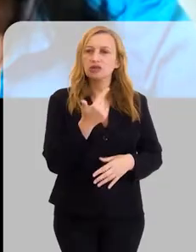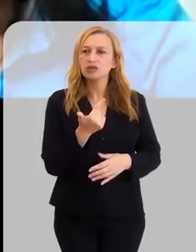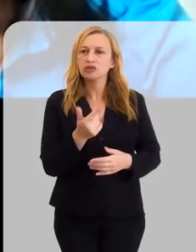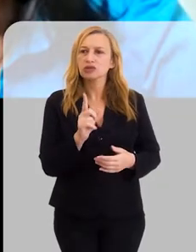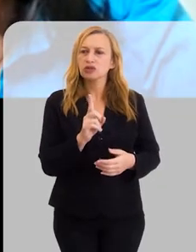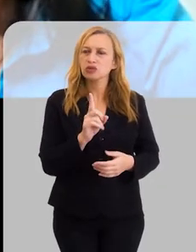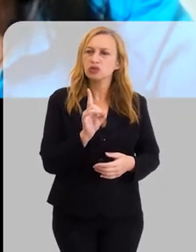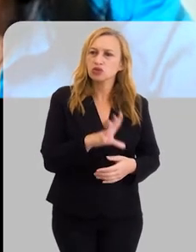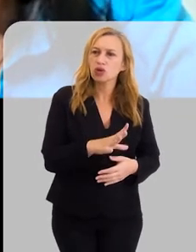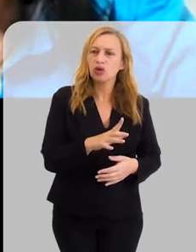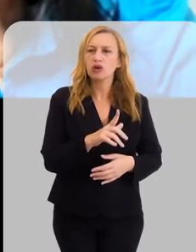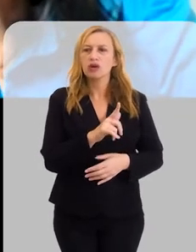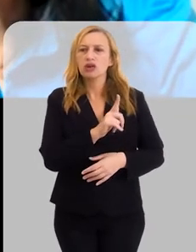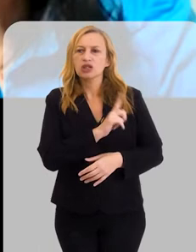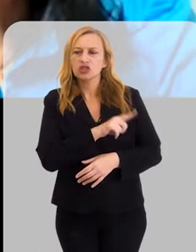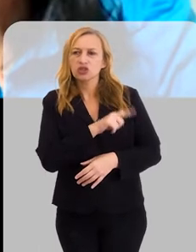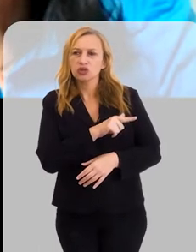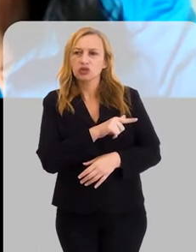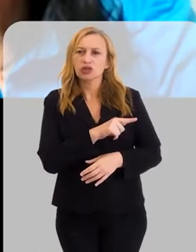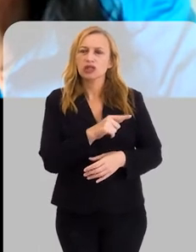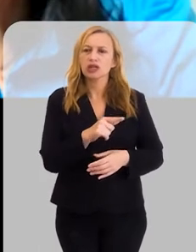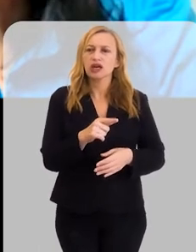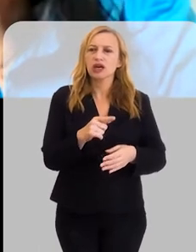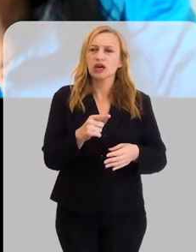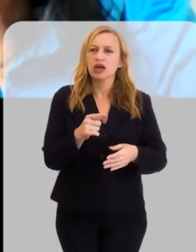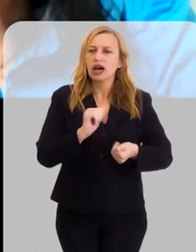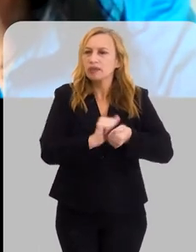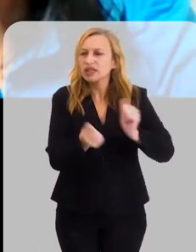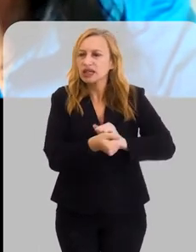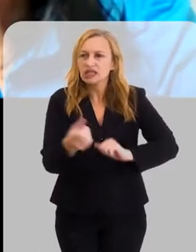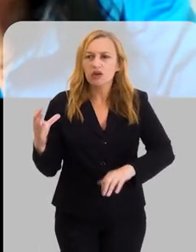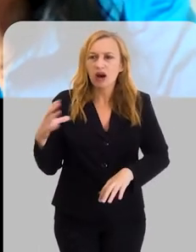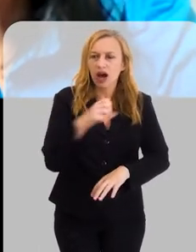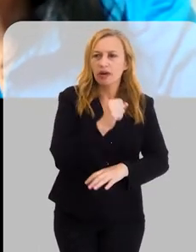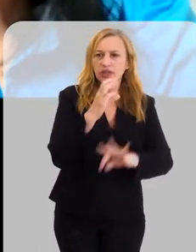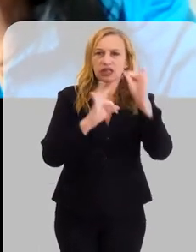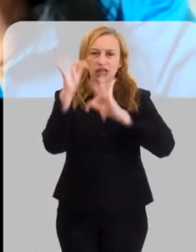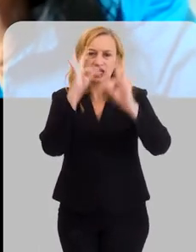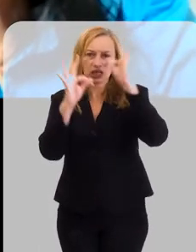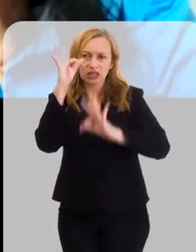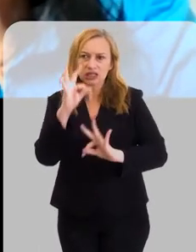que os gestores perceberam que não bastava ter as hard skills, as habilidades